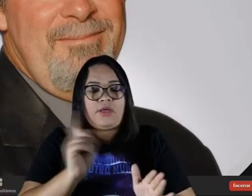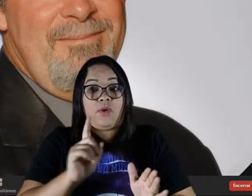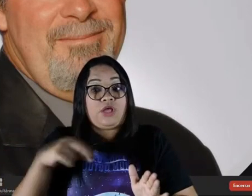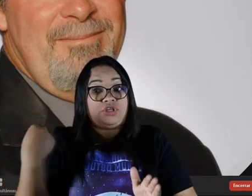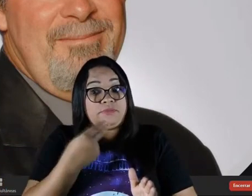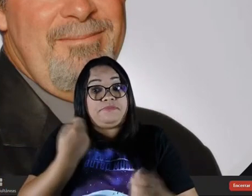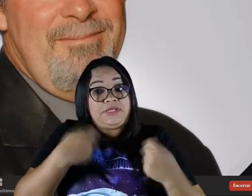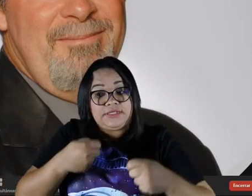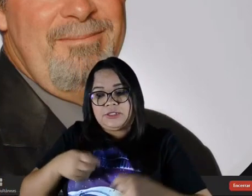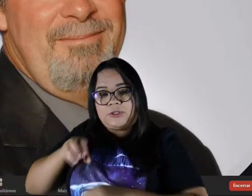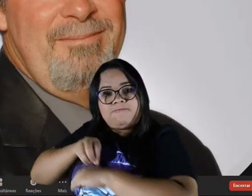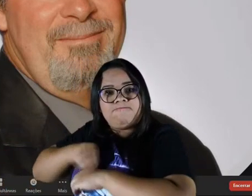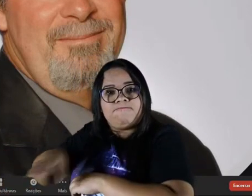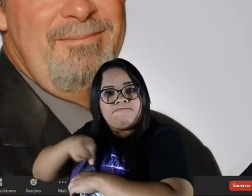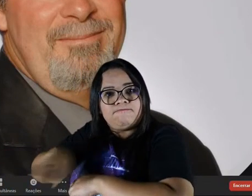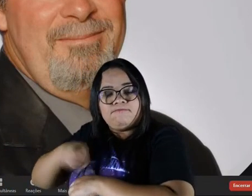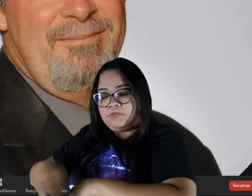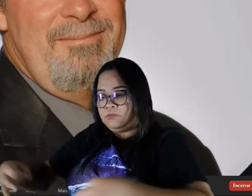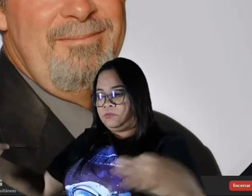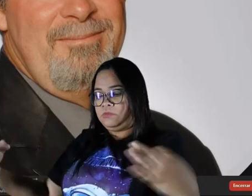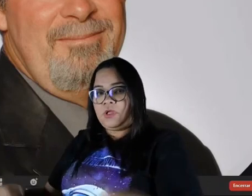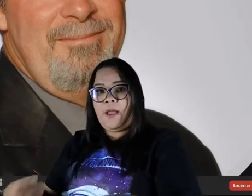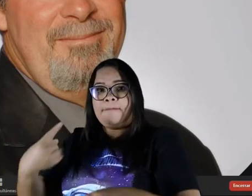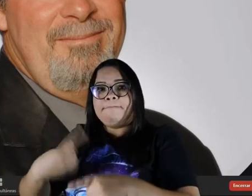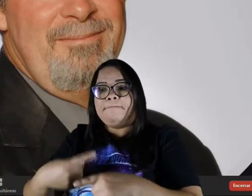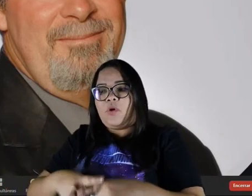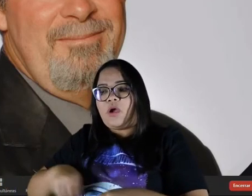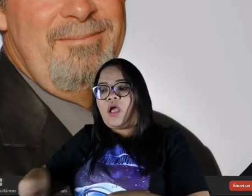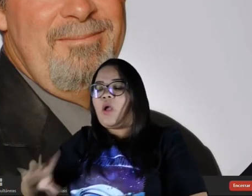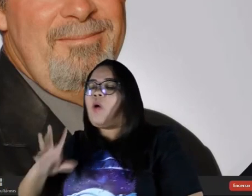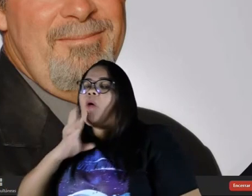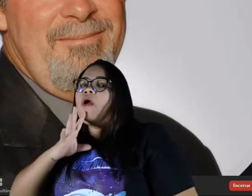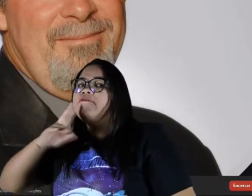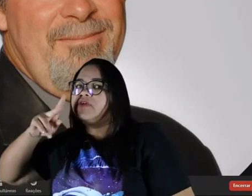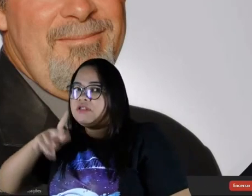Eles precisam estar prontos para as barreiras, porque elas certamente virão.